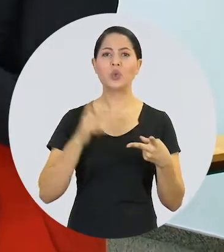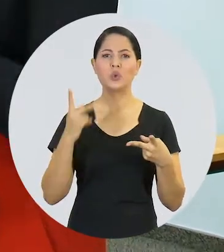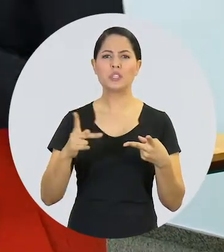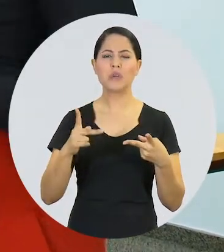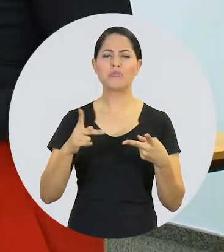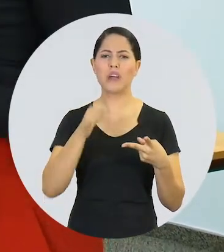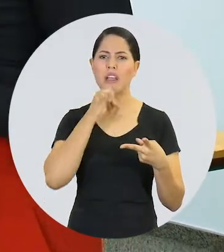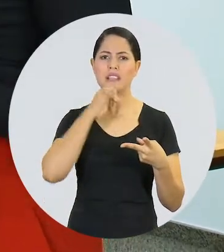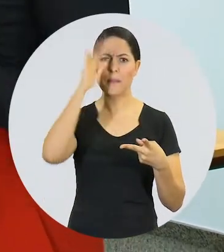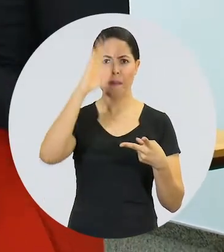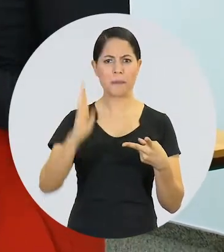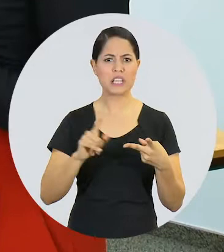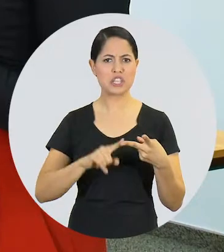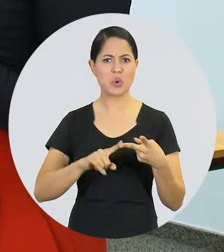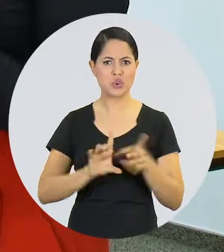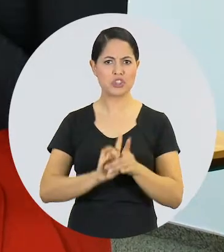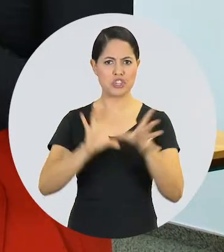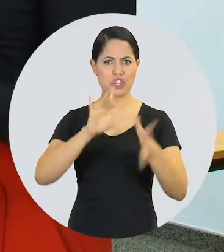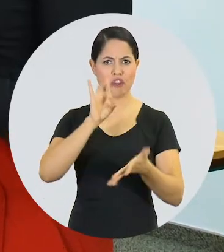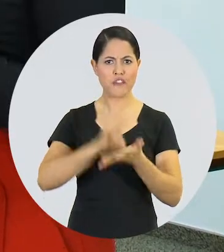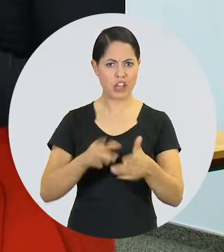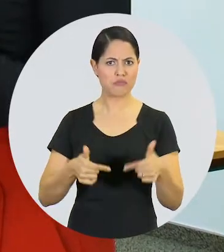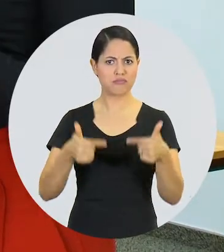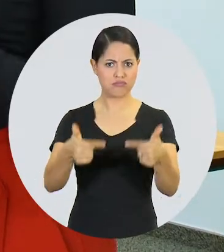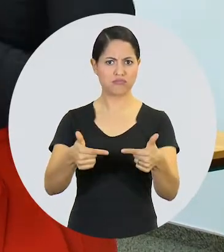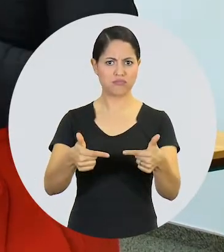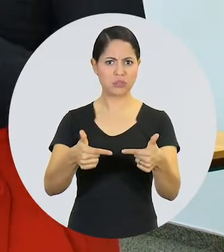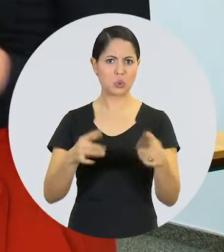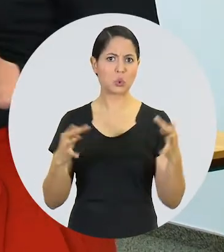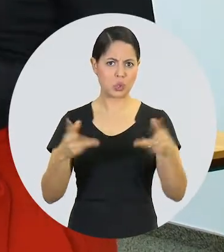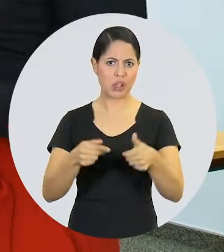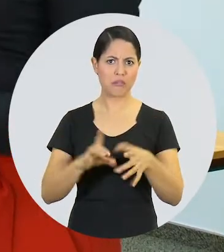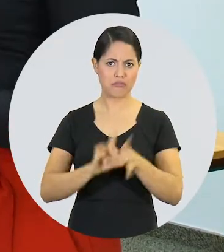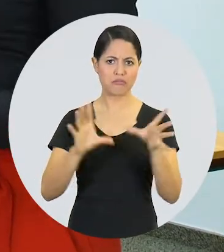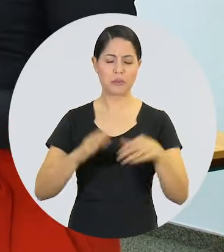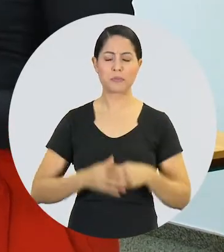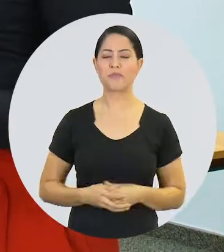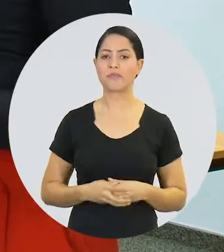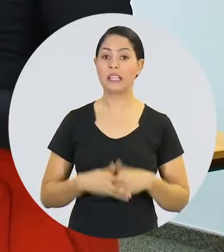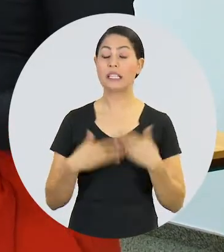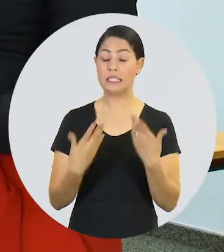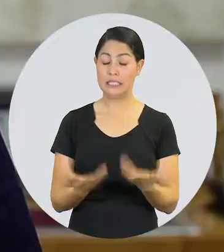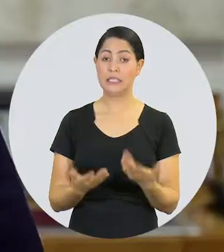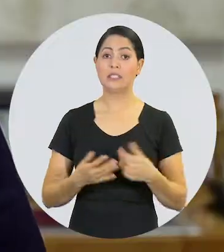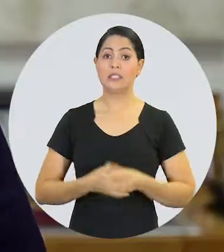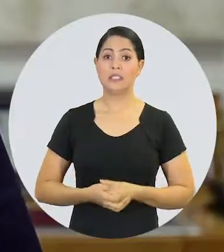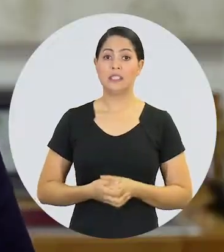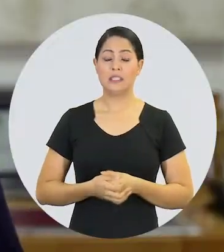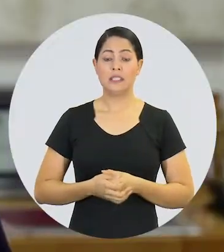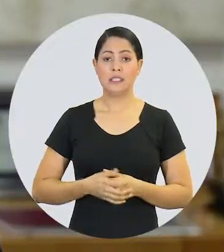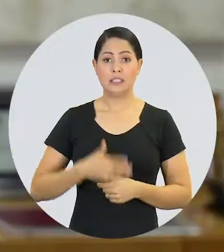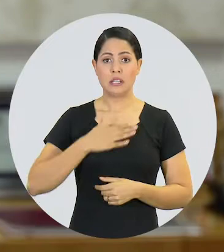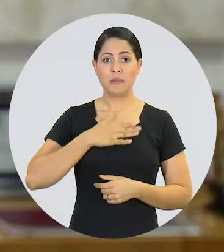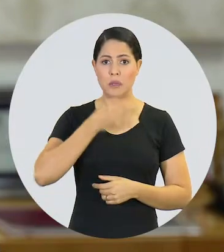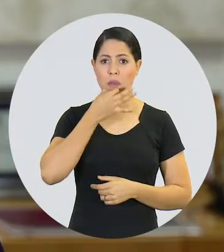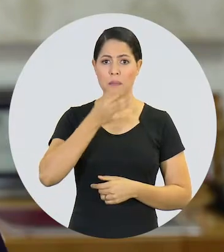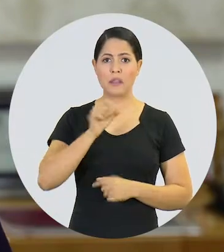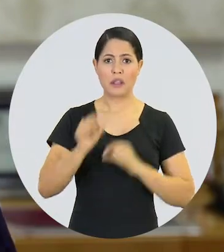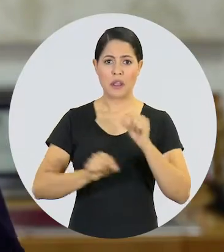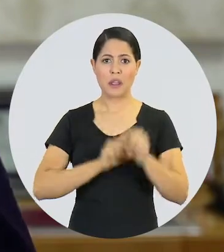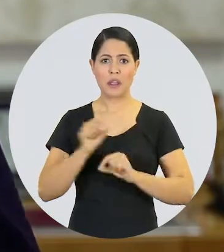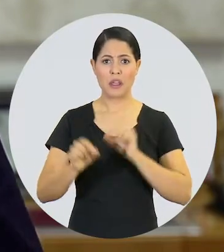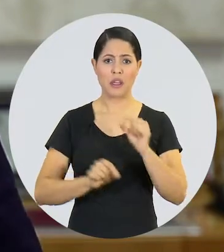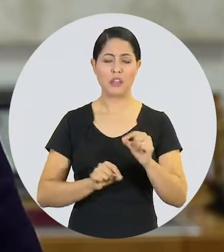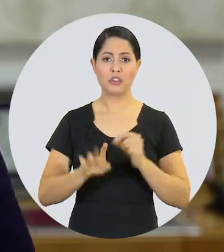seu país, no caso o Brasil, a democracia é exercida de forma plena? Eu acho que a melhor definição é de Churchill,